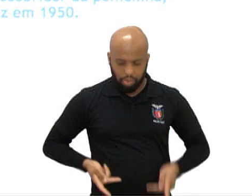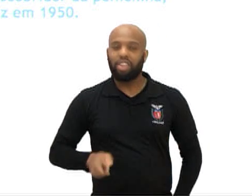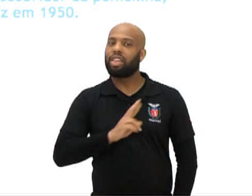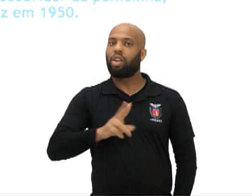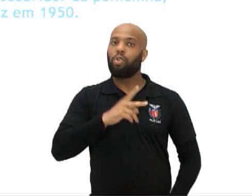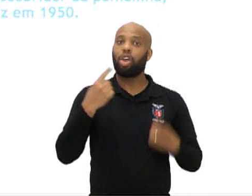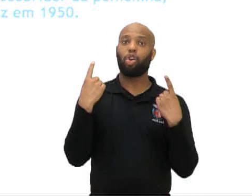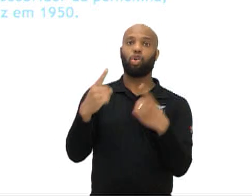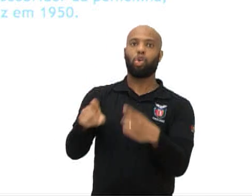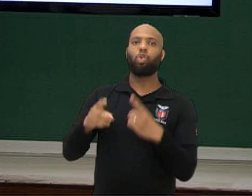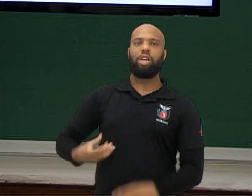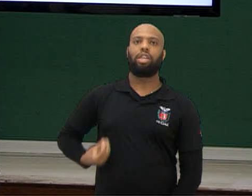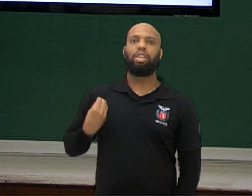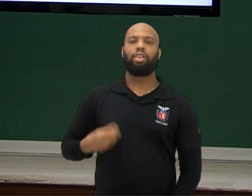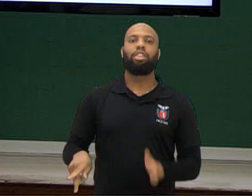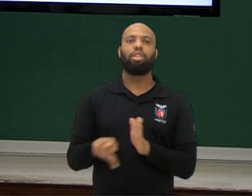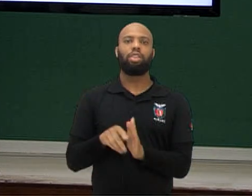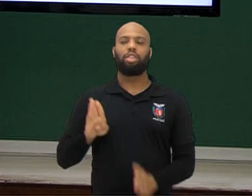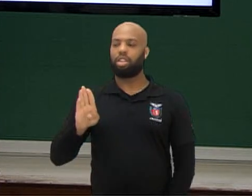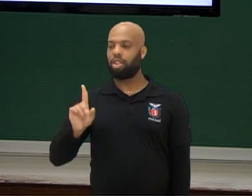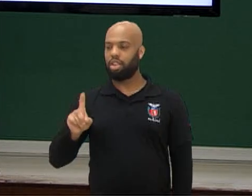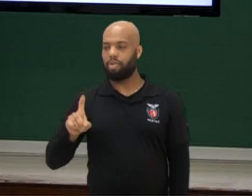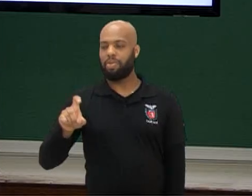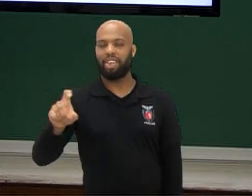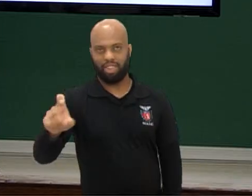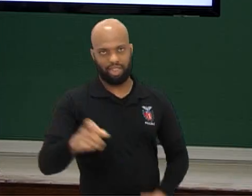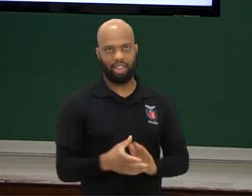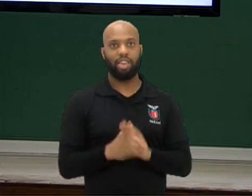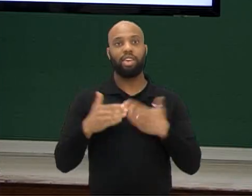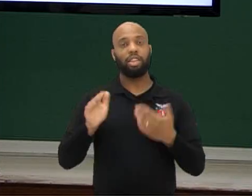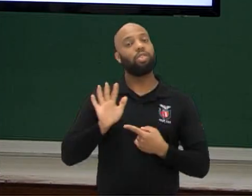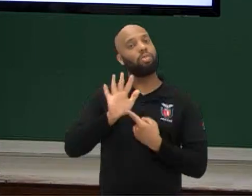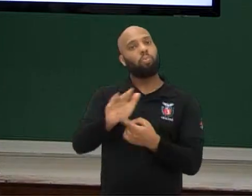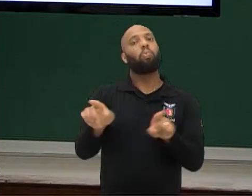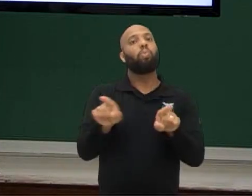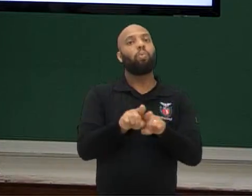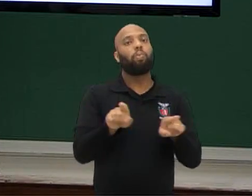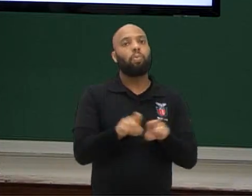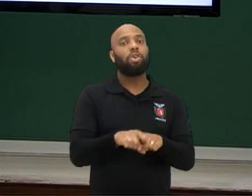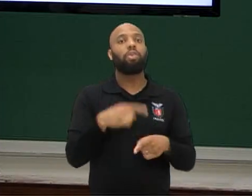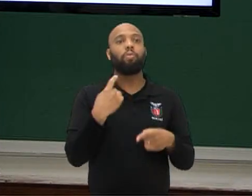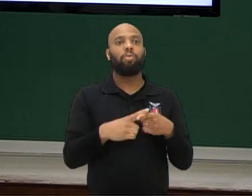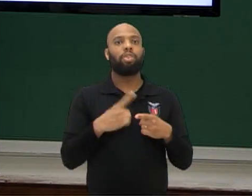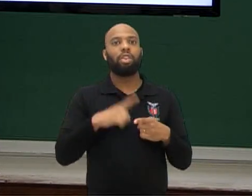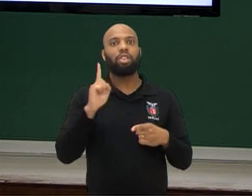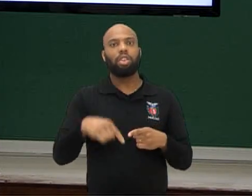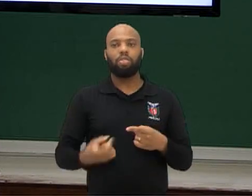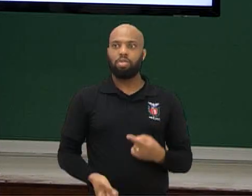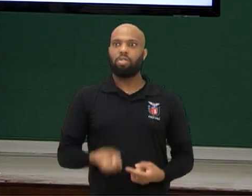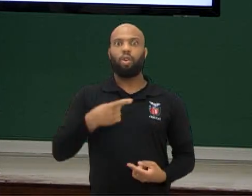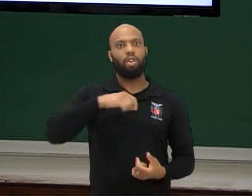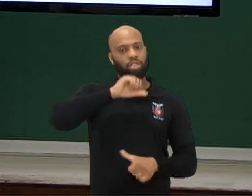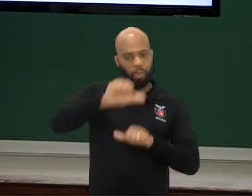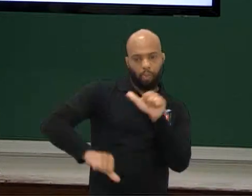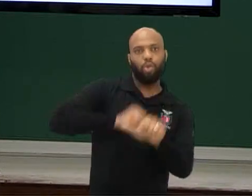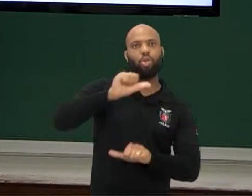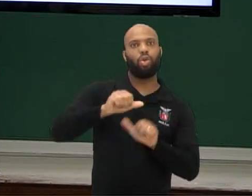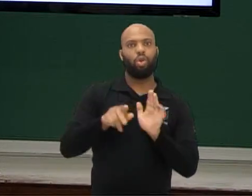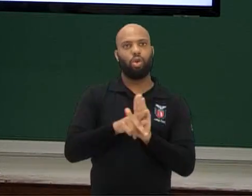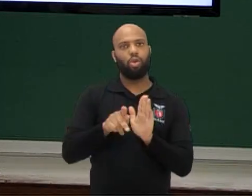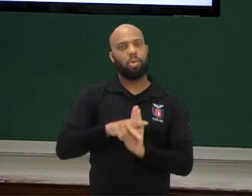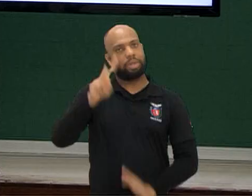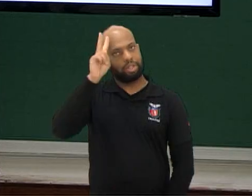das bactérias. Olha que legal, realmente mostrando para vocês que foi uma grande revolução na história da